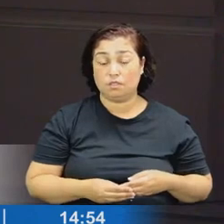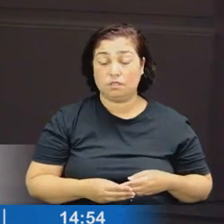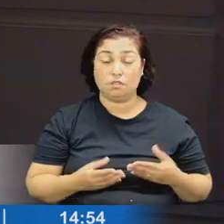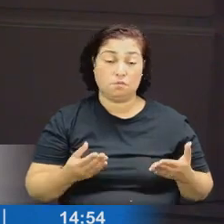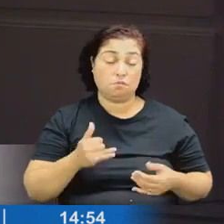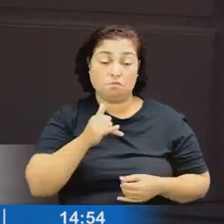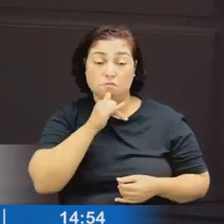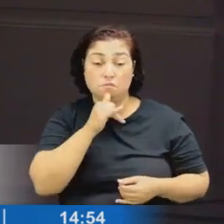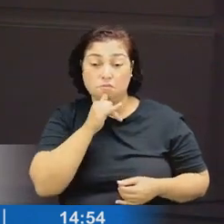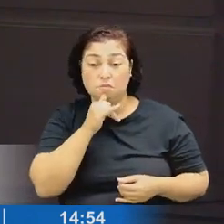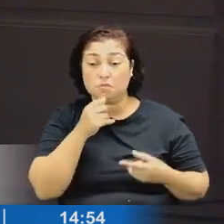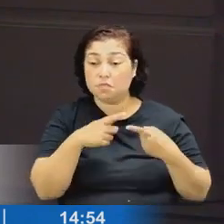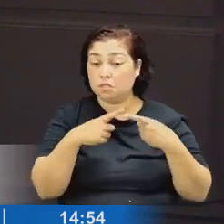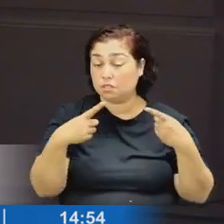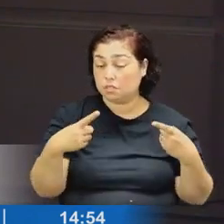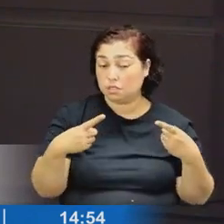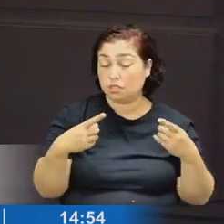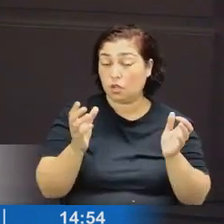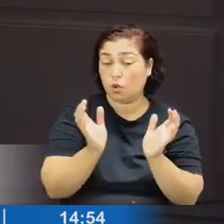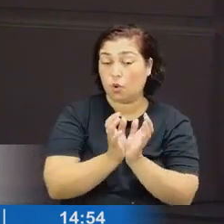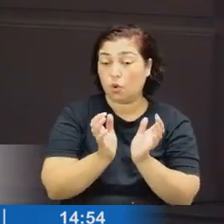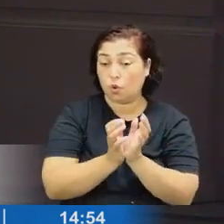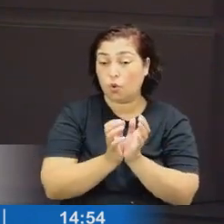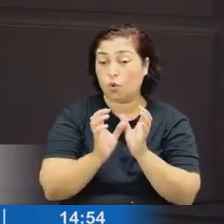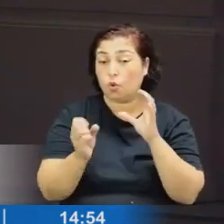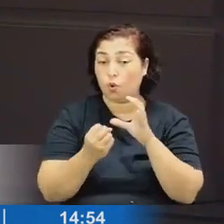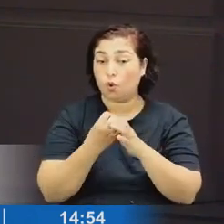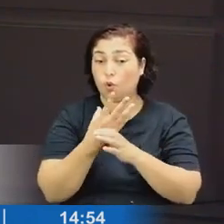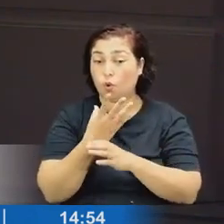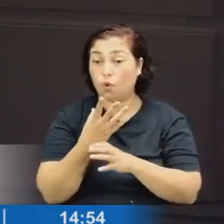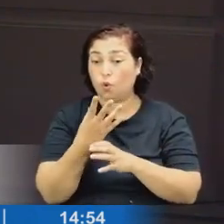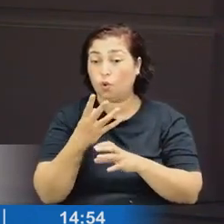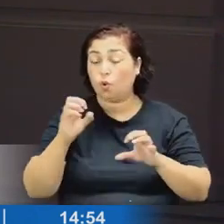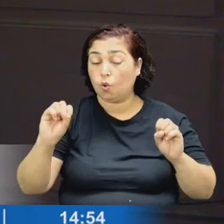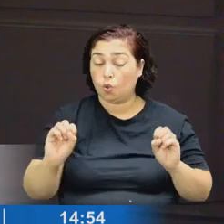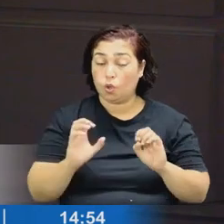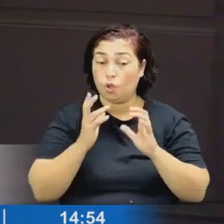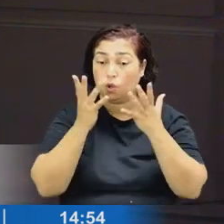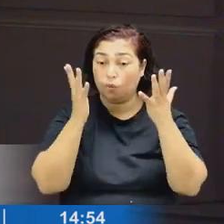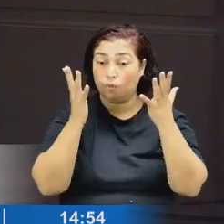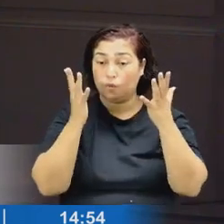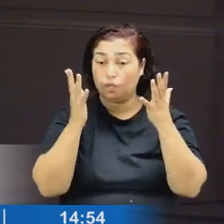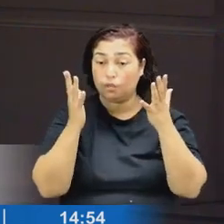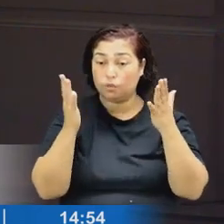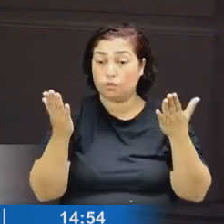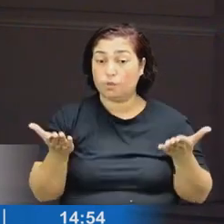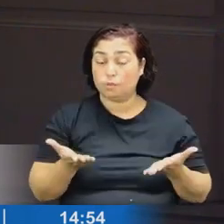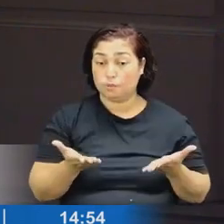dentro desse guarda-chuva né de um grupo você cria ele eventos para